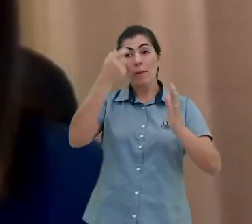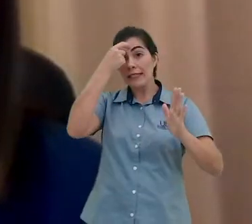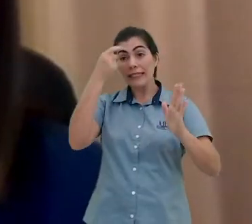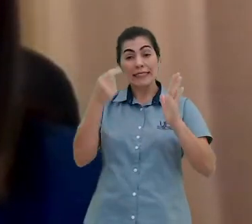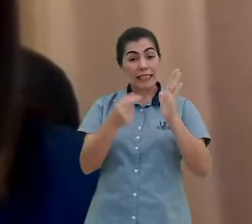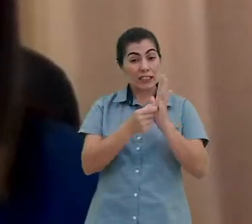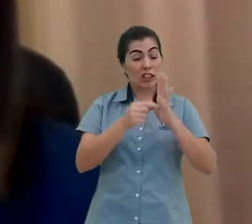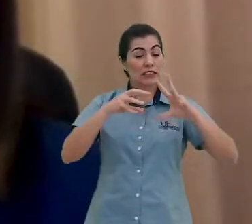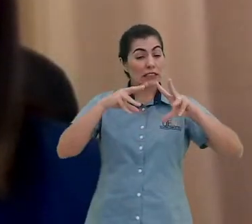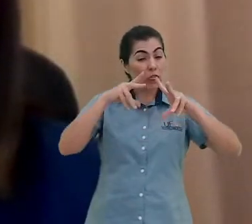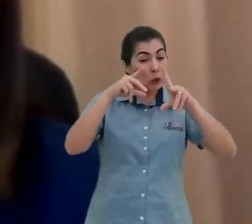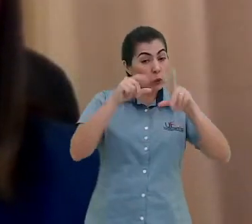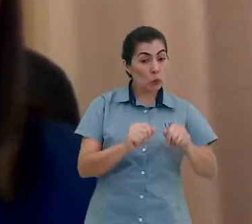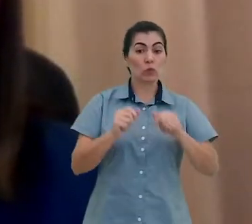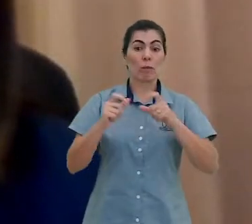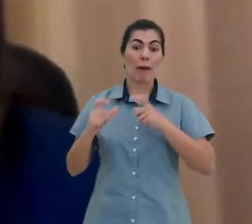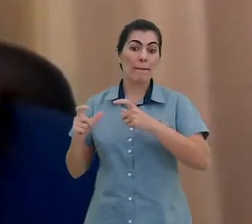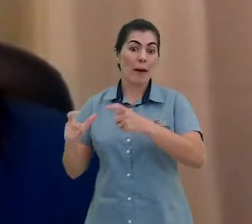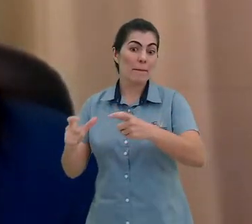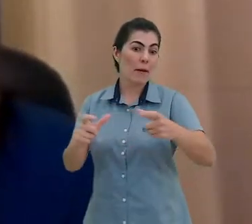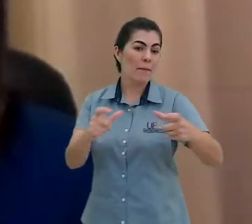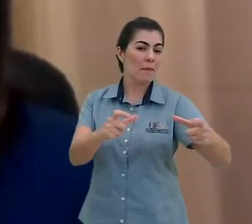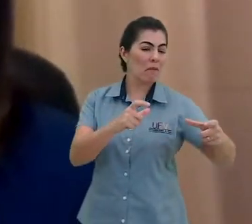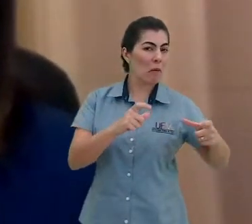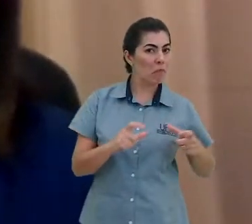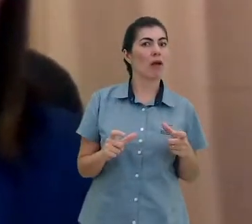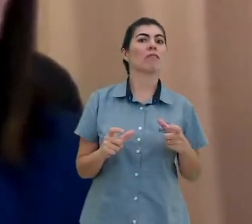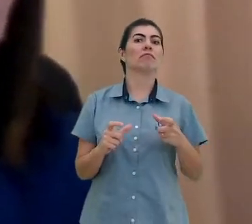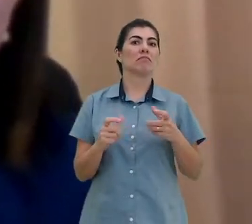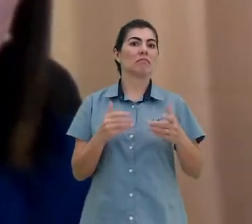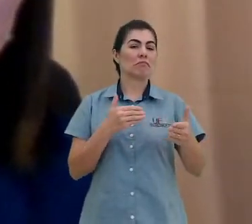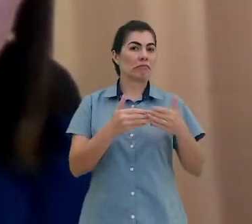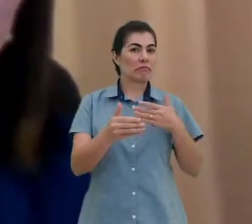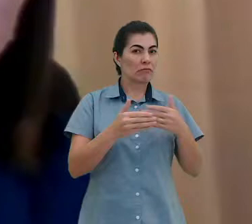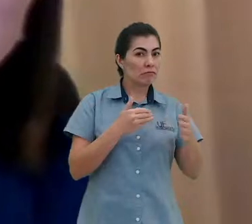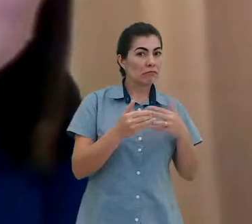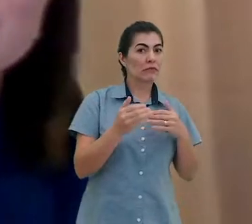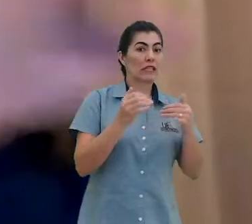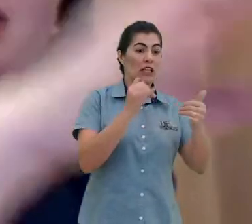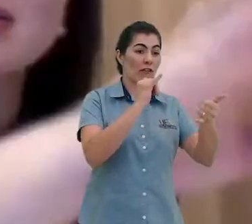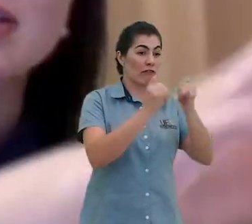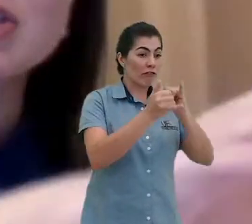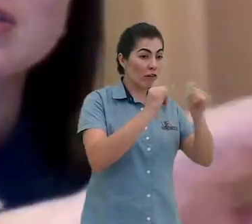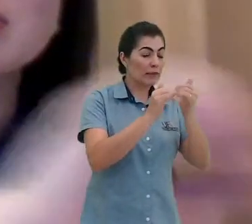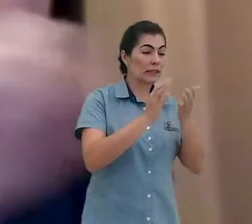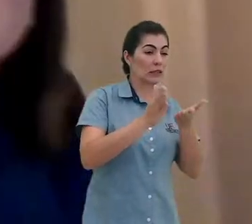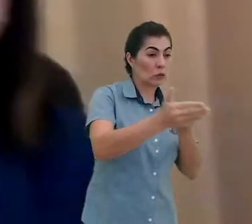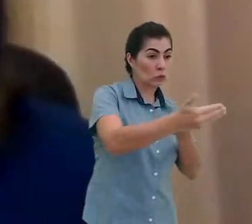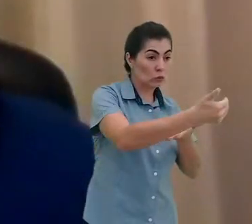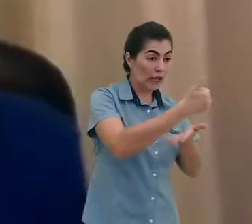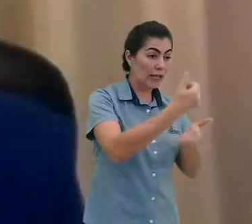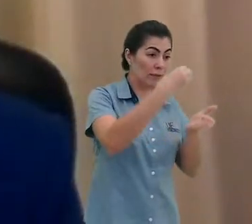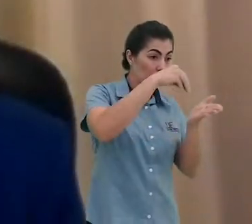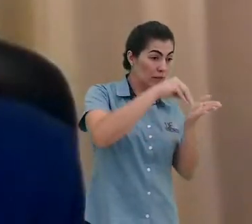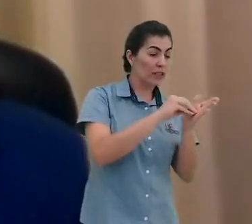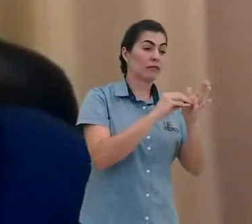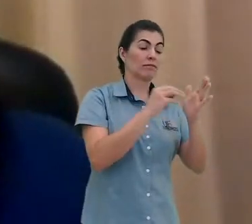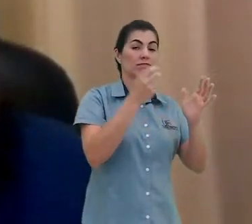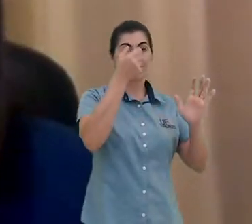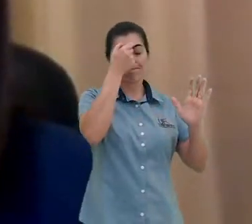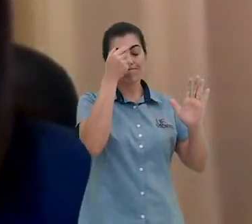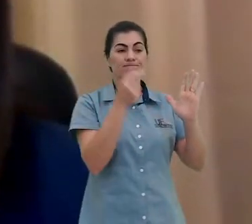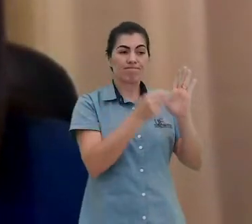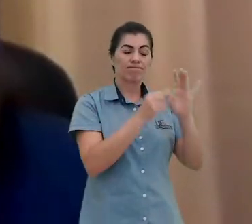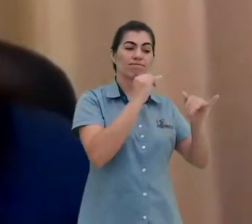tudo. Quer seja na geração dos dados lá para chegar na inteligência artificial e a gente construir